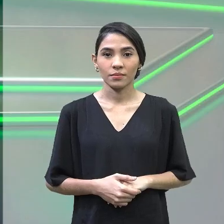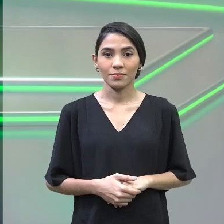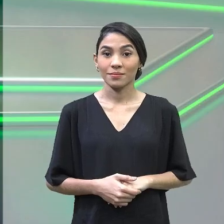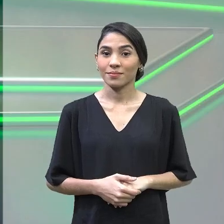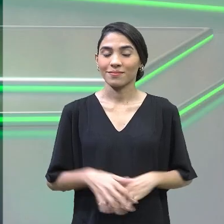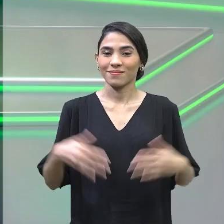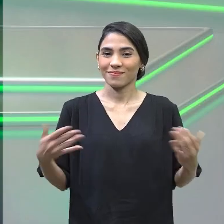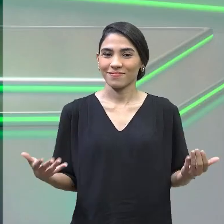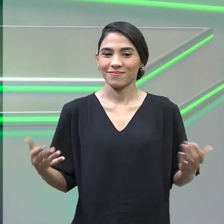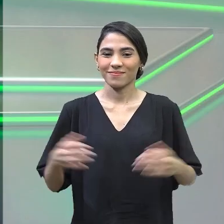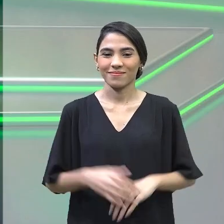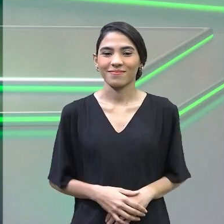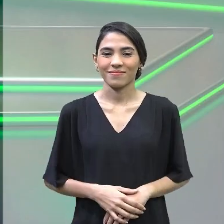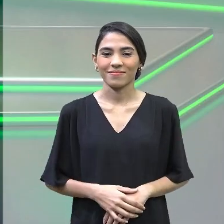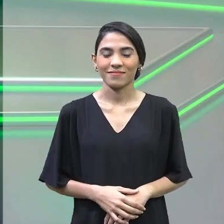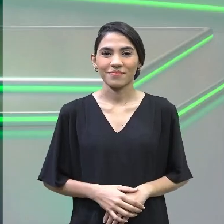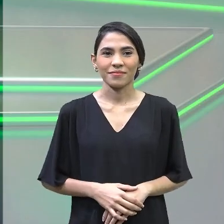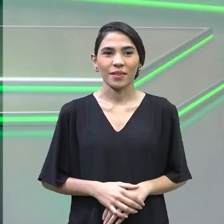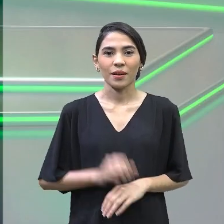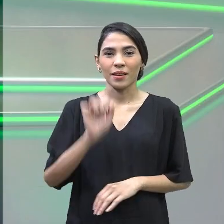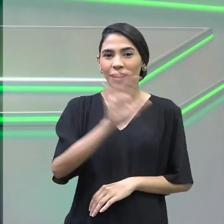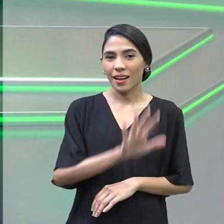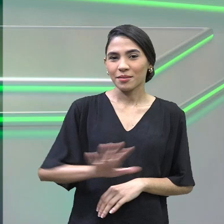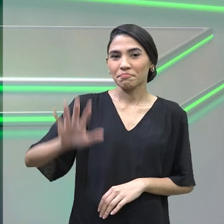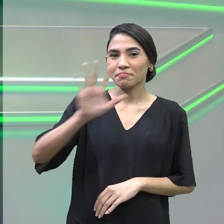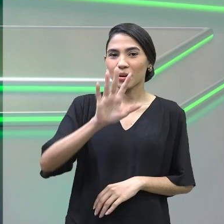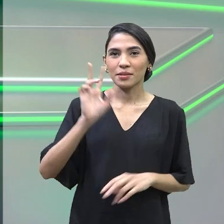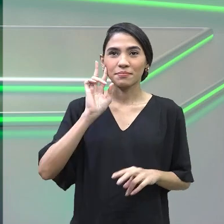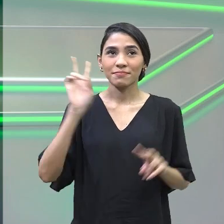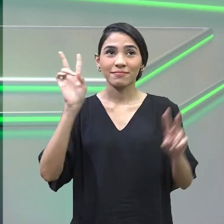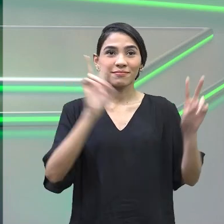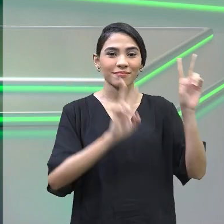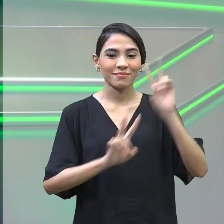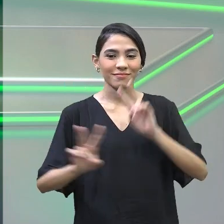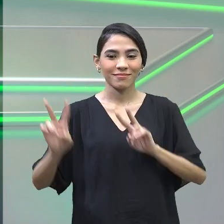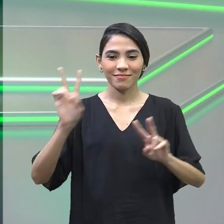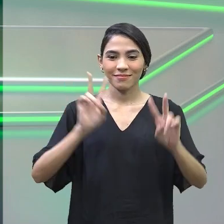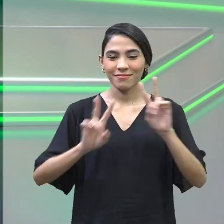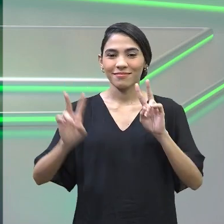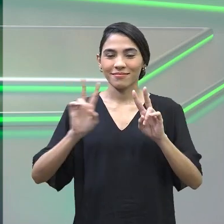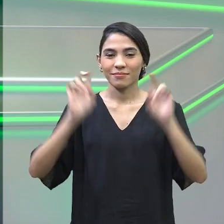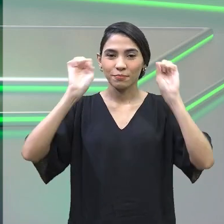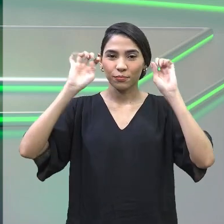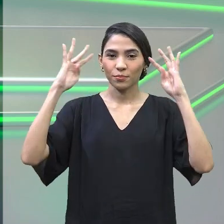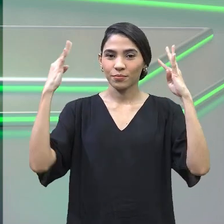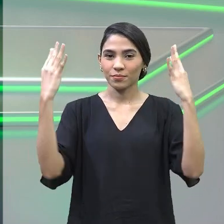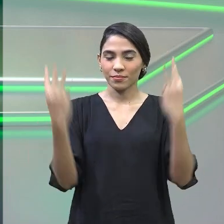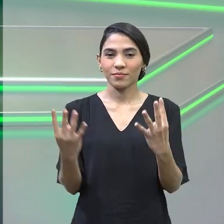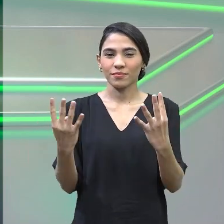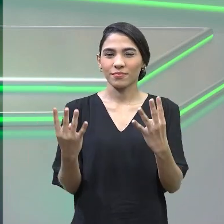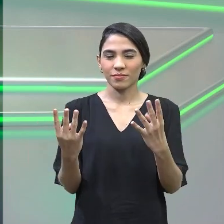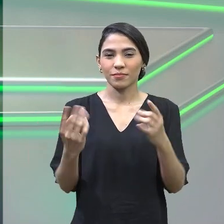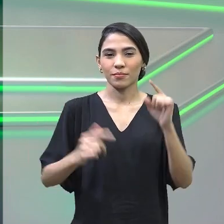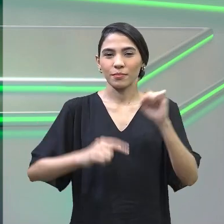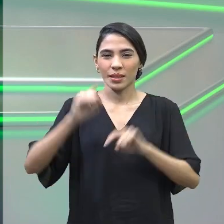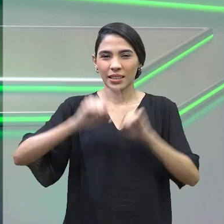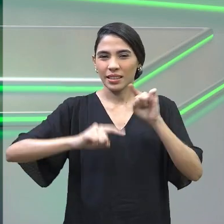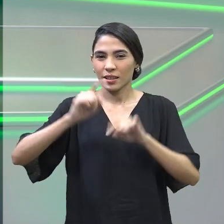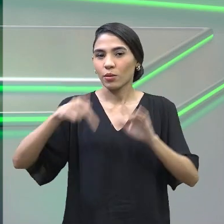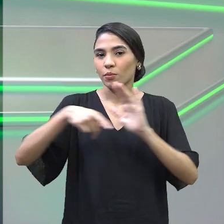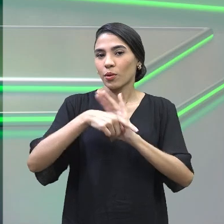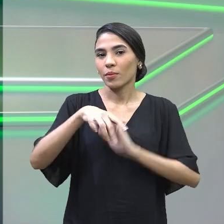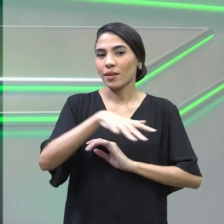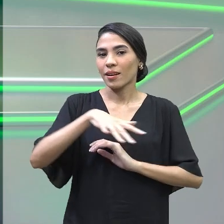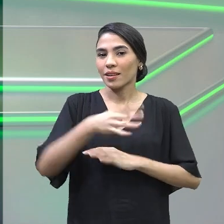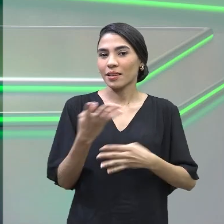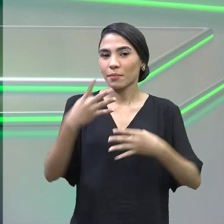É isso aí, que mundo é esse? Estamos aqui rodeados de produtos da